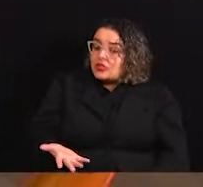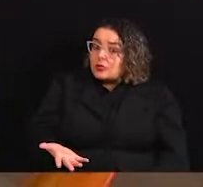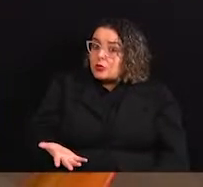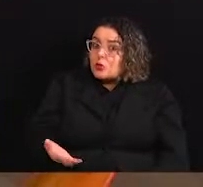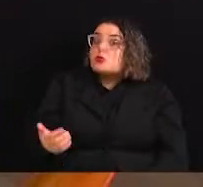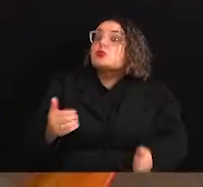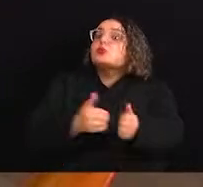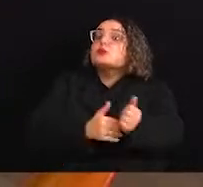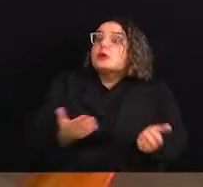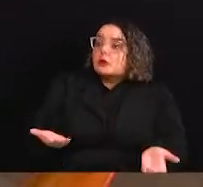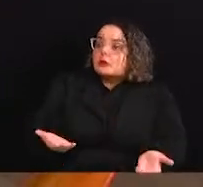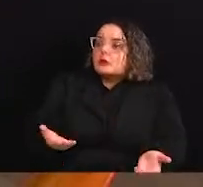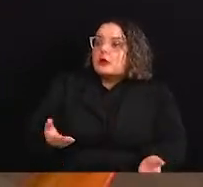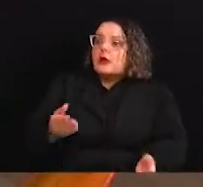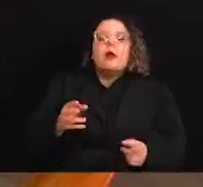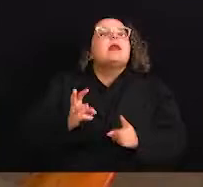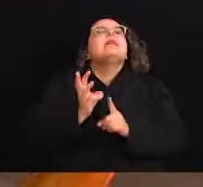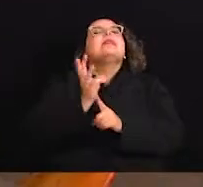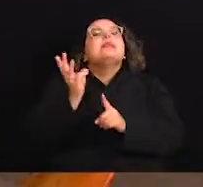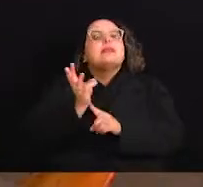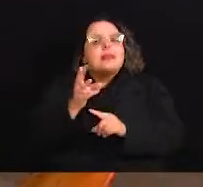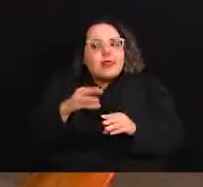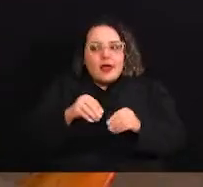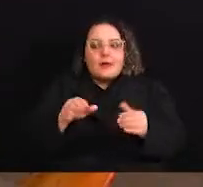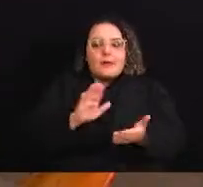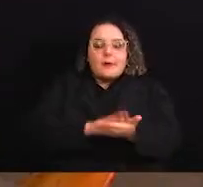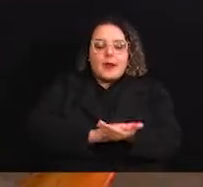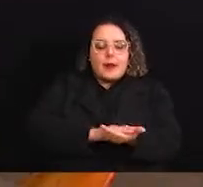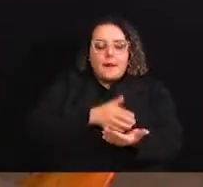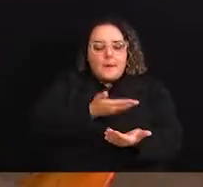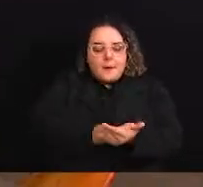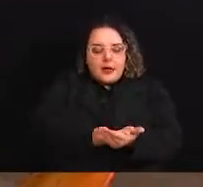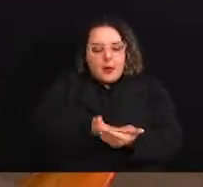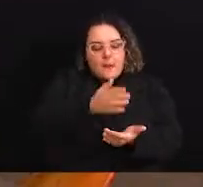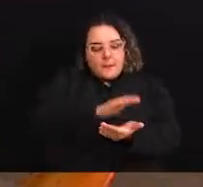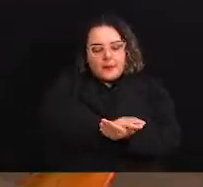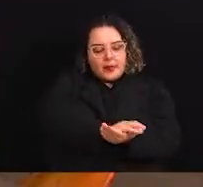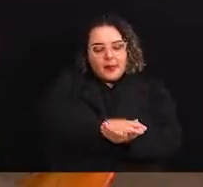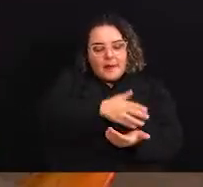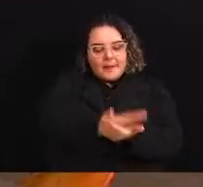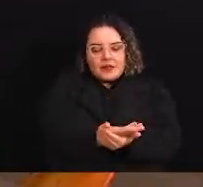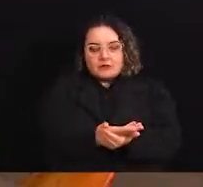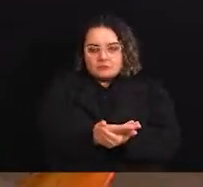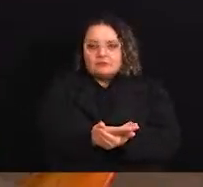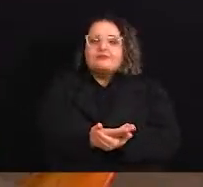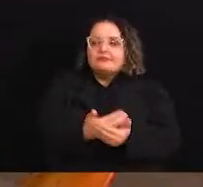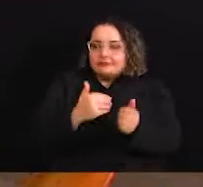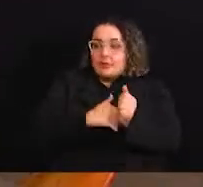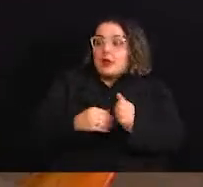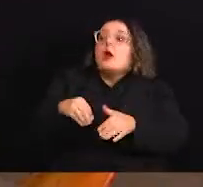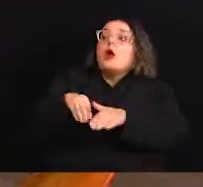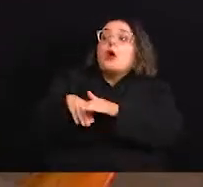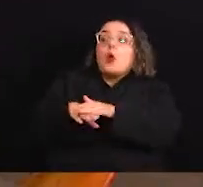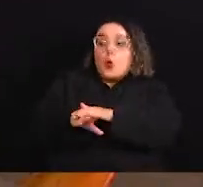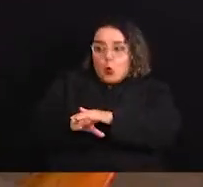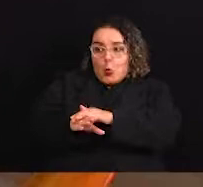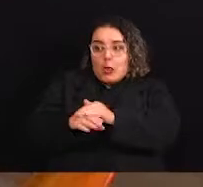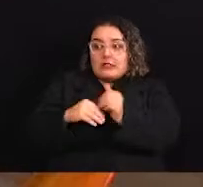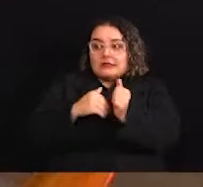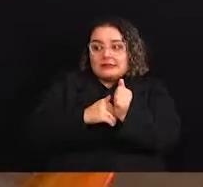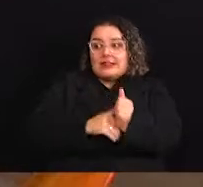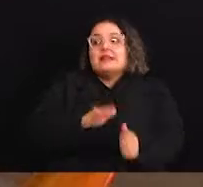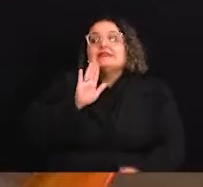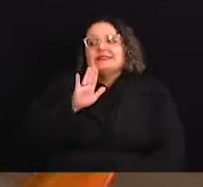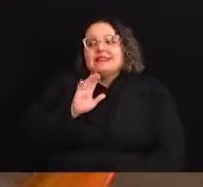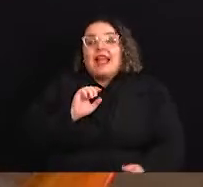O segredo tá onde? Na farinha. Na farinha. É na empanação. É o nosso segredinho. Bom, então você guarda esse segredo, que daqui